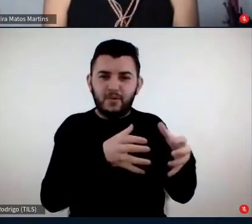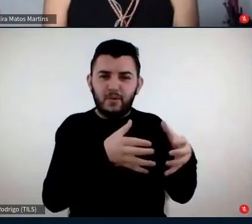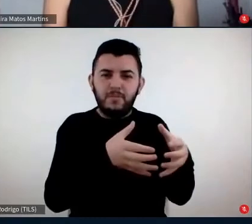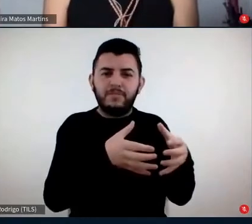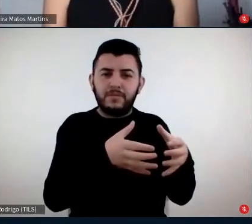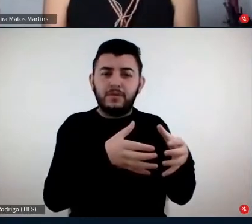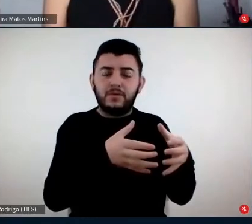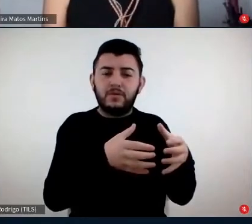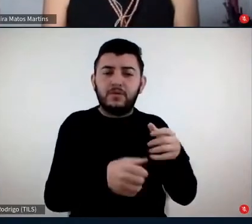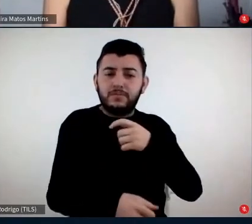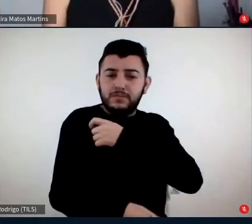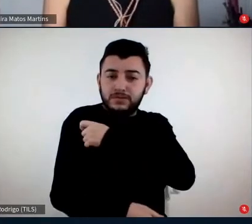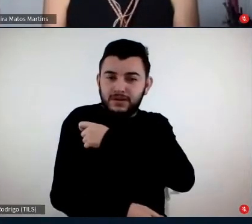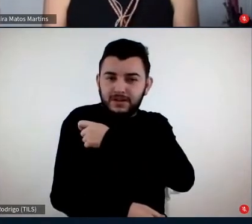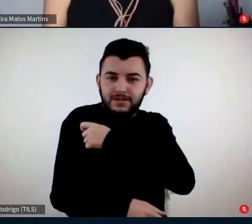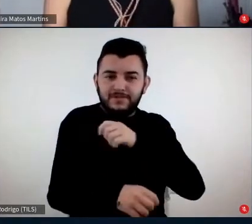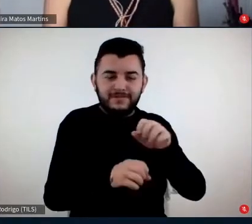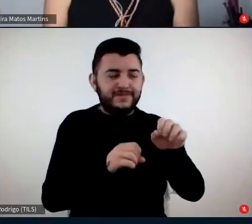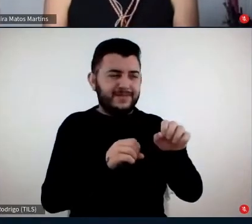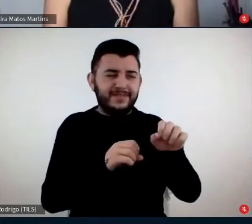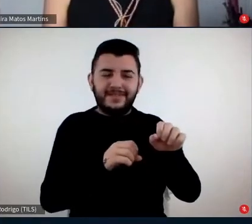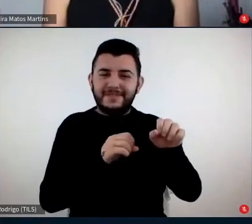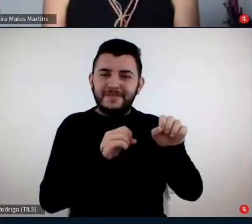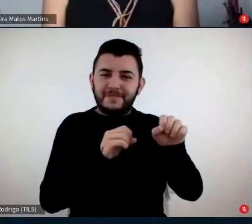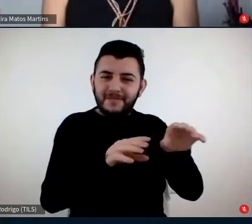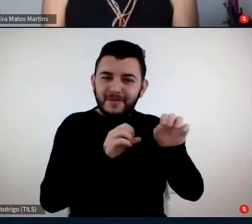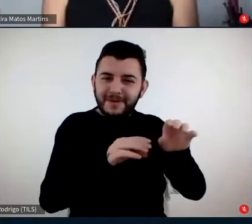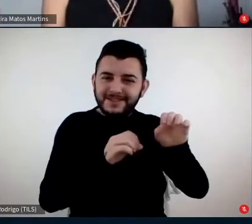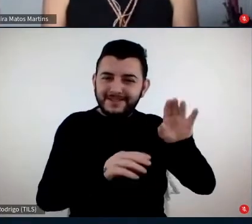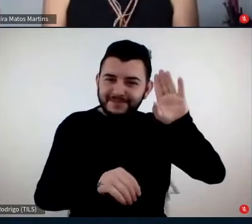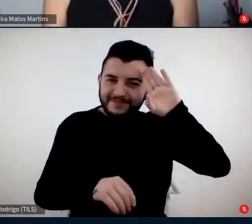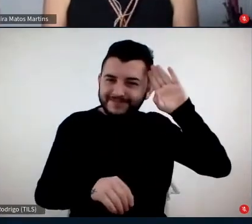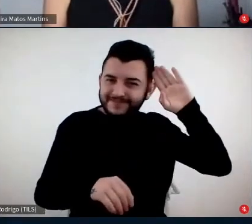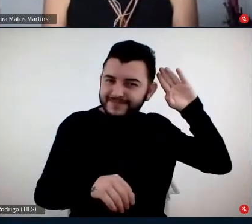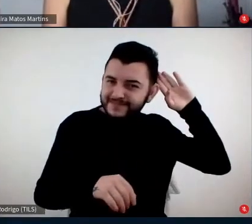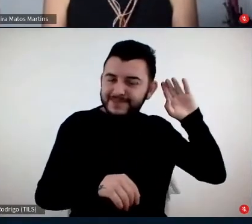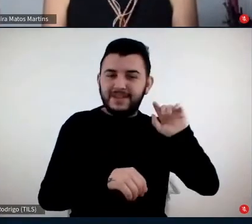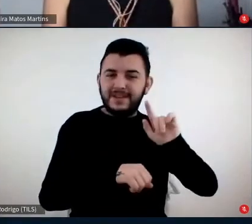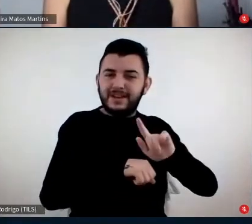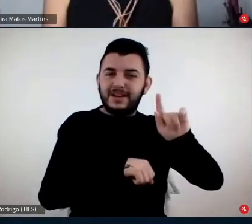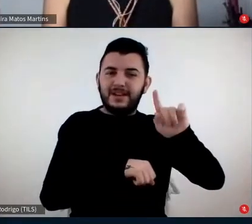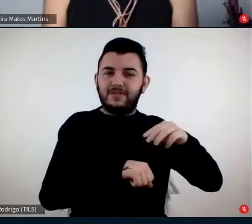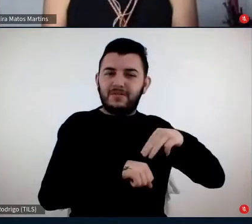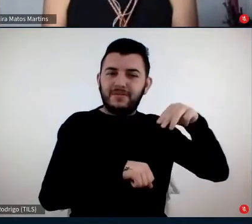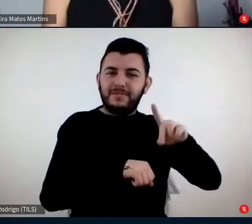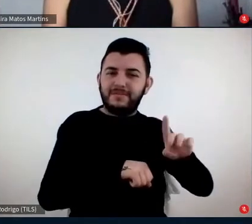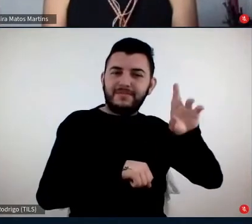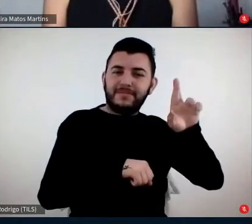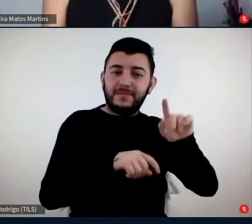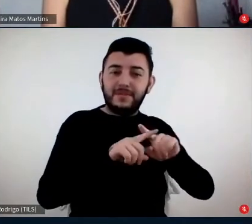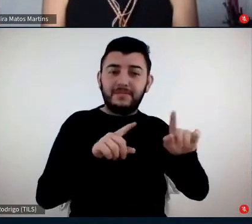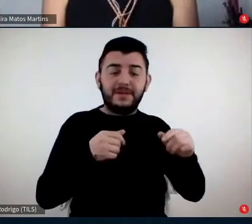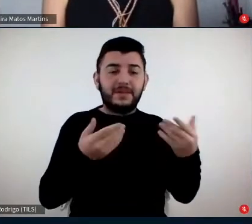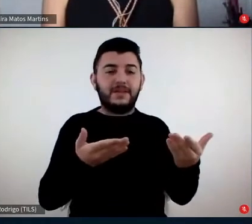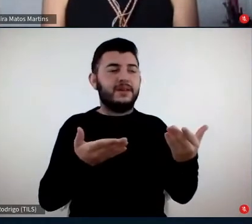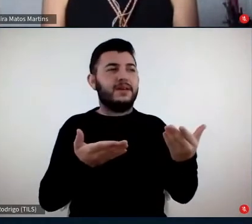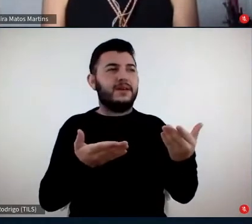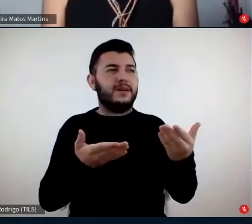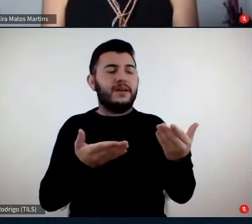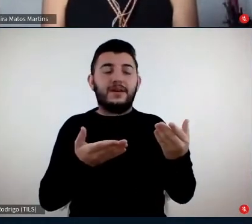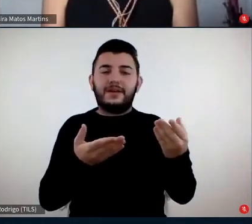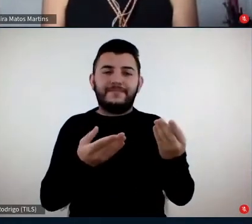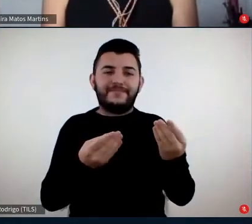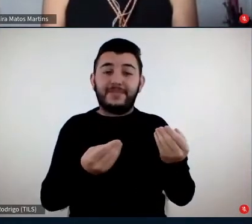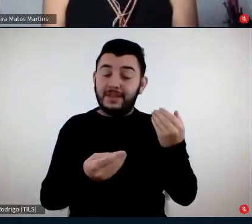de alunos que estão numa formação acadêmica, mas que mesmo assim ainda não conseguem ter essa formação de práxis, como